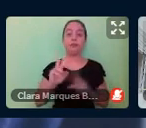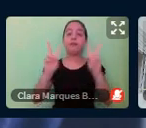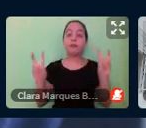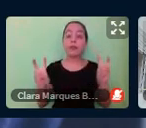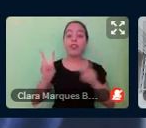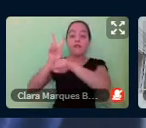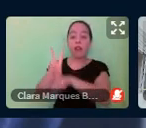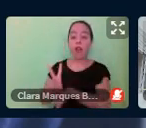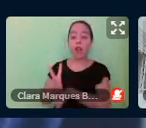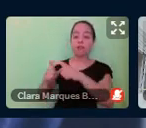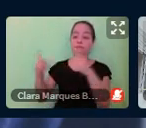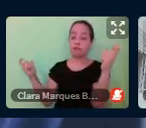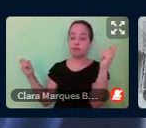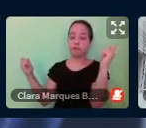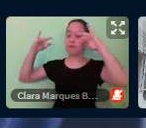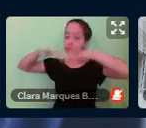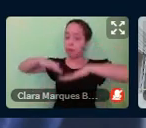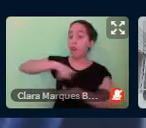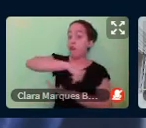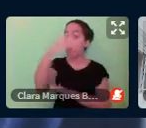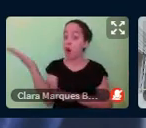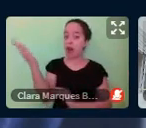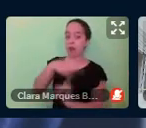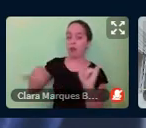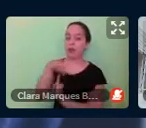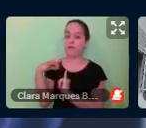vaga destinadas ao público externo ampla concorrência.